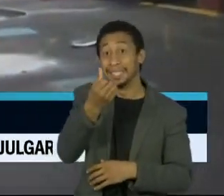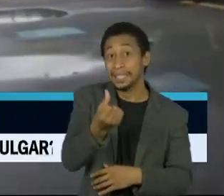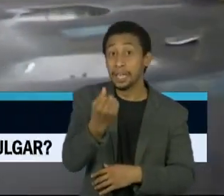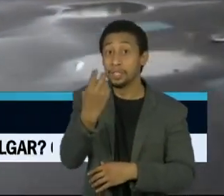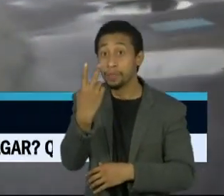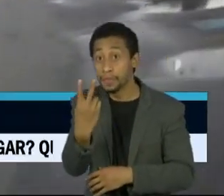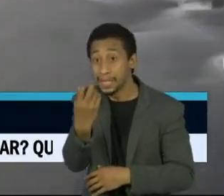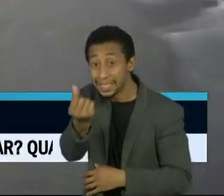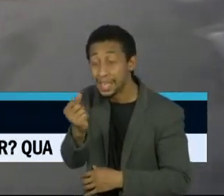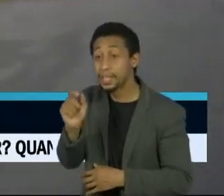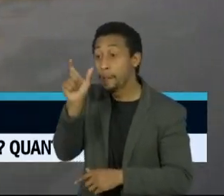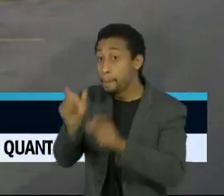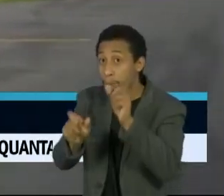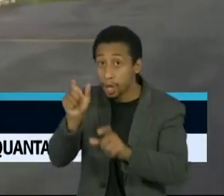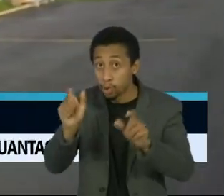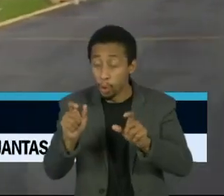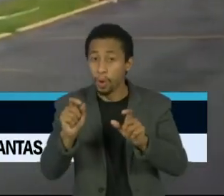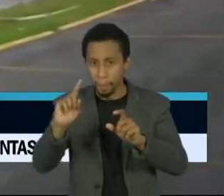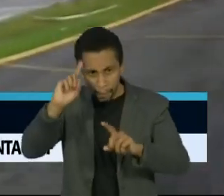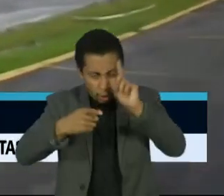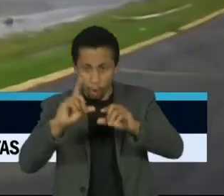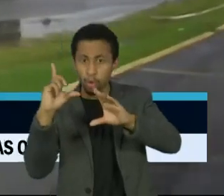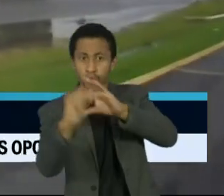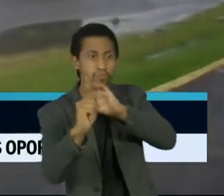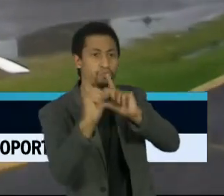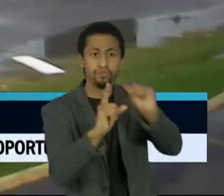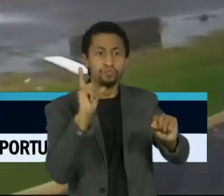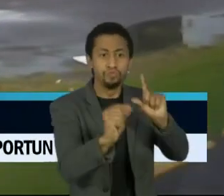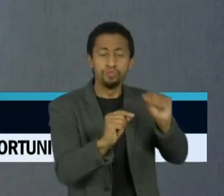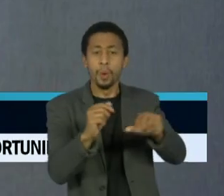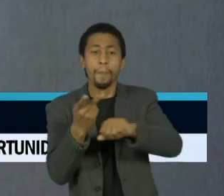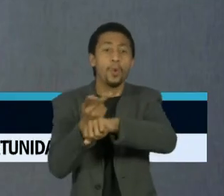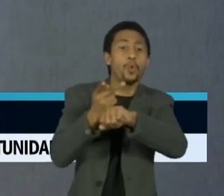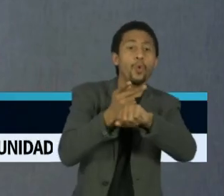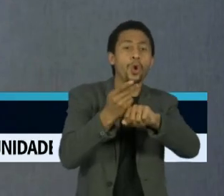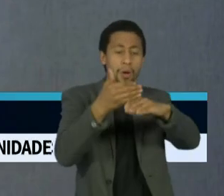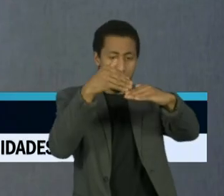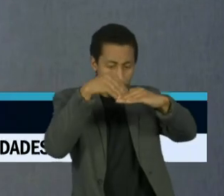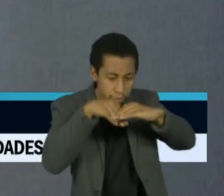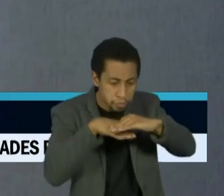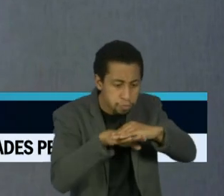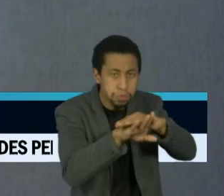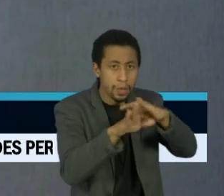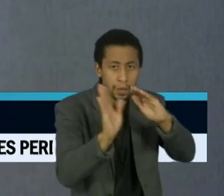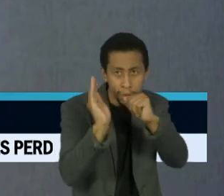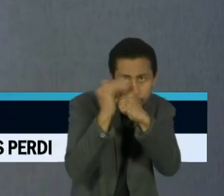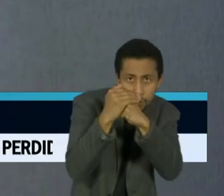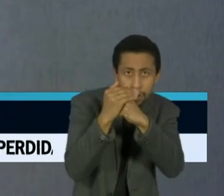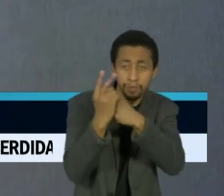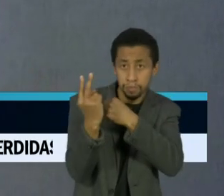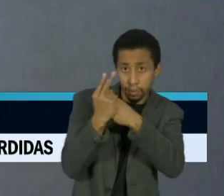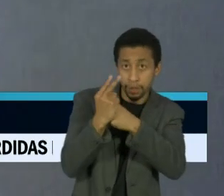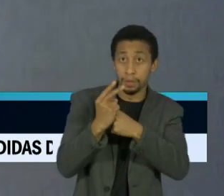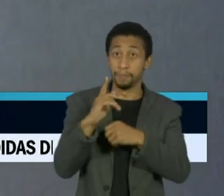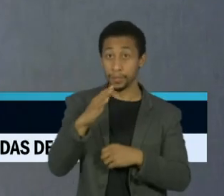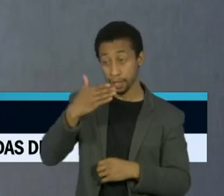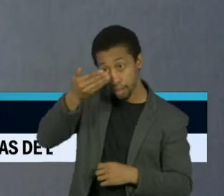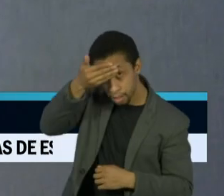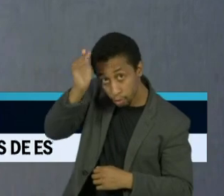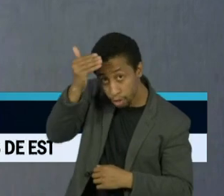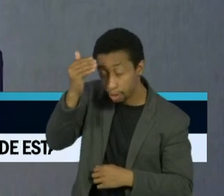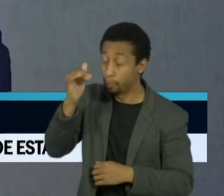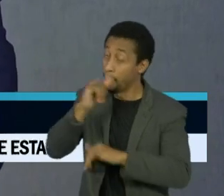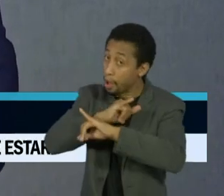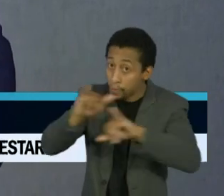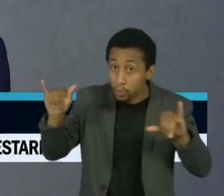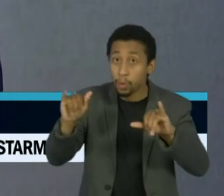ordens de deixar suas casas e procurar abrigo. O presidente Donald Trump pediu aos moradores das áreas atingidas que